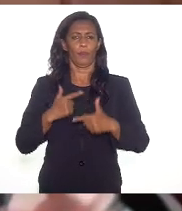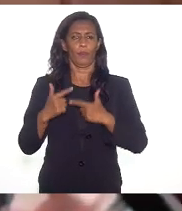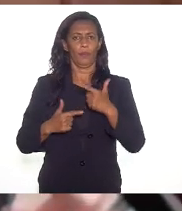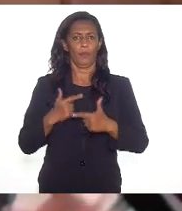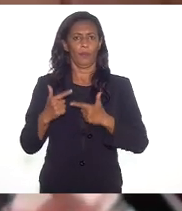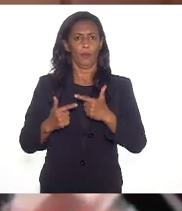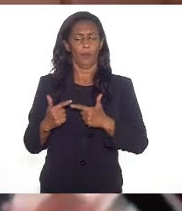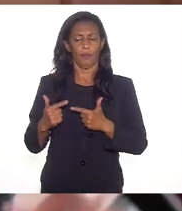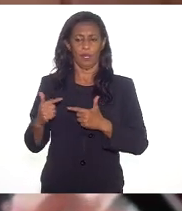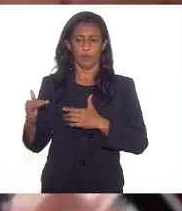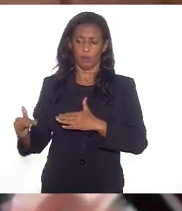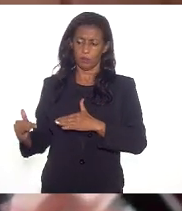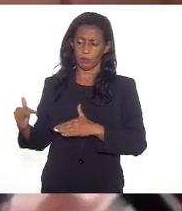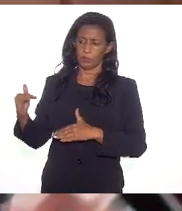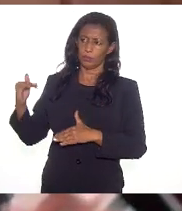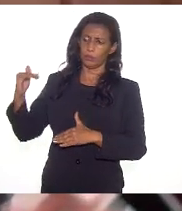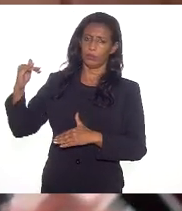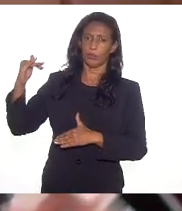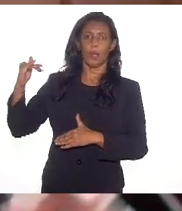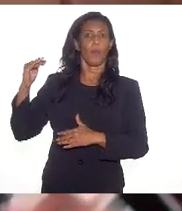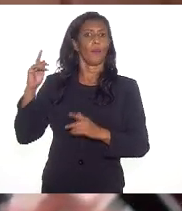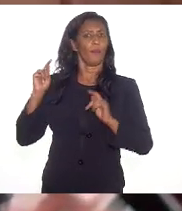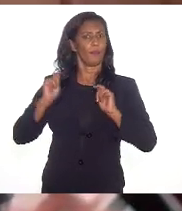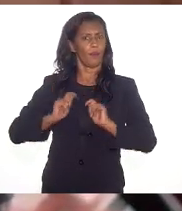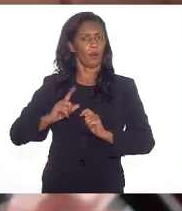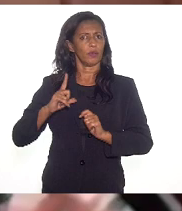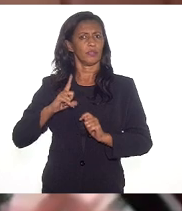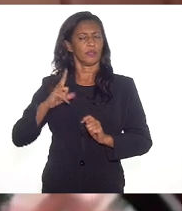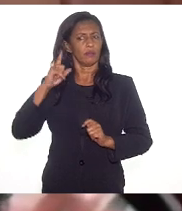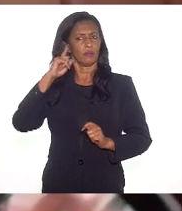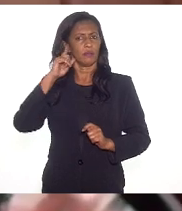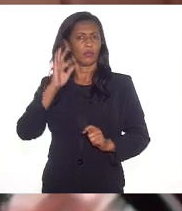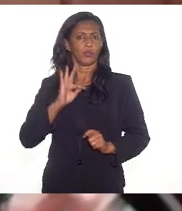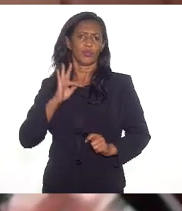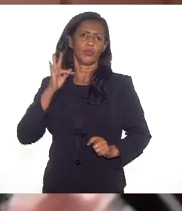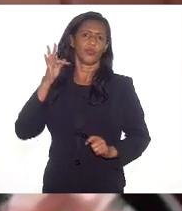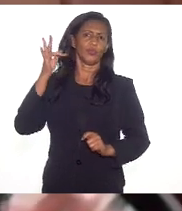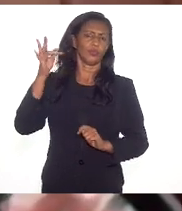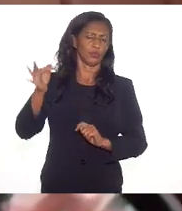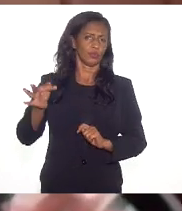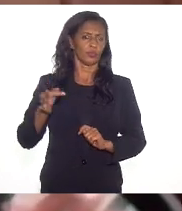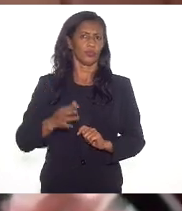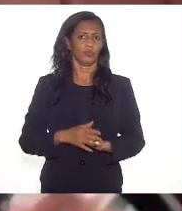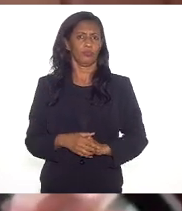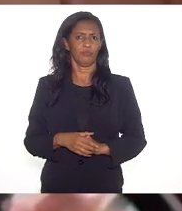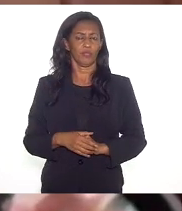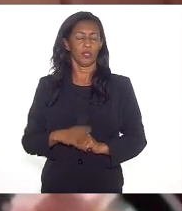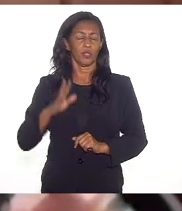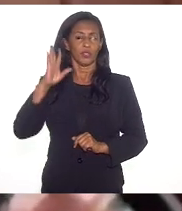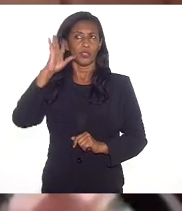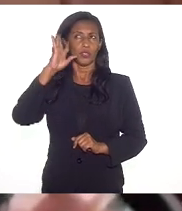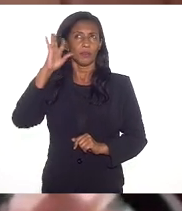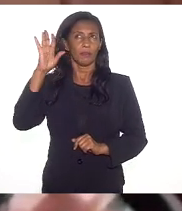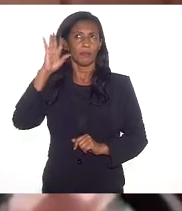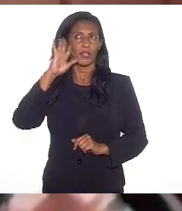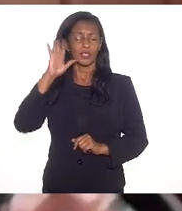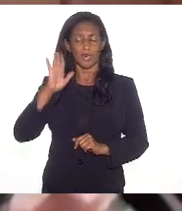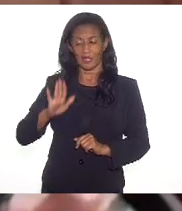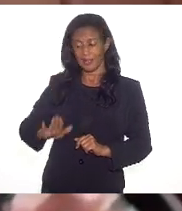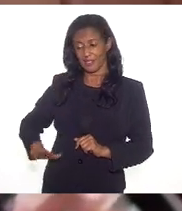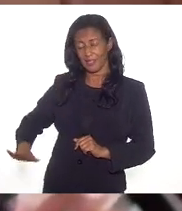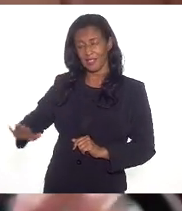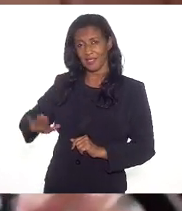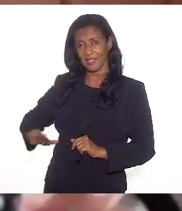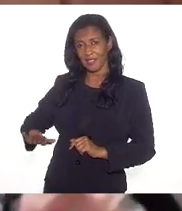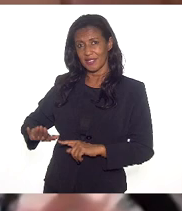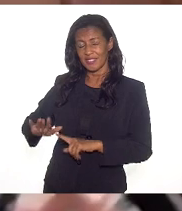nossa adolescência possa ter possibilidade e perspectiva de futuro, de imaginar-se criança e